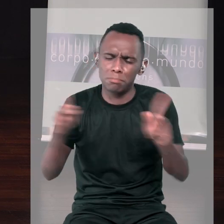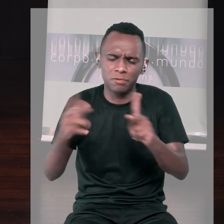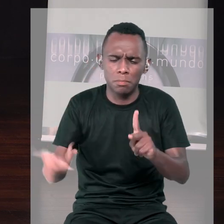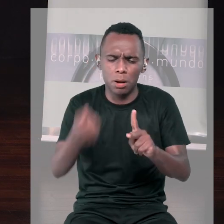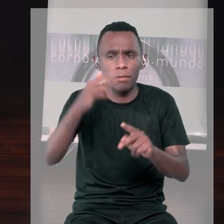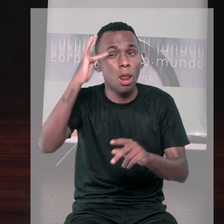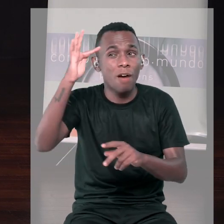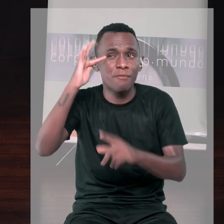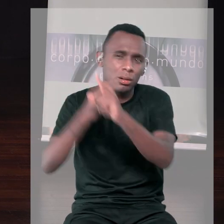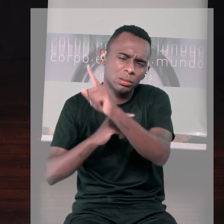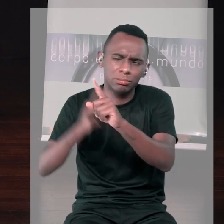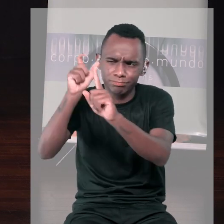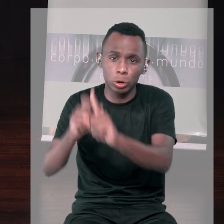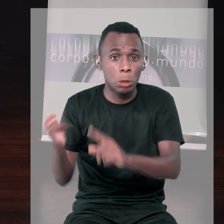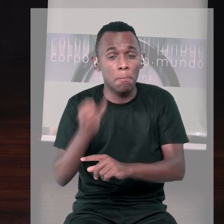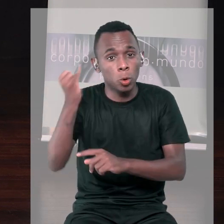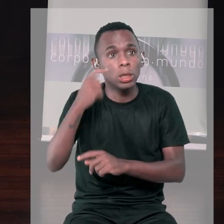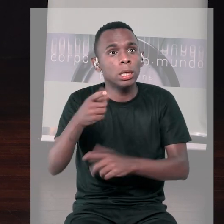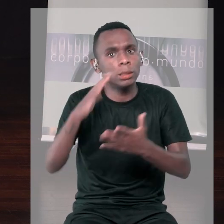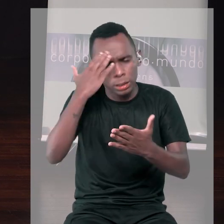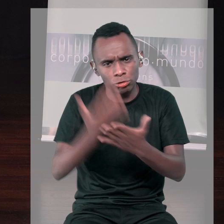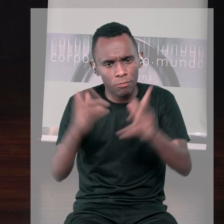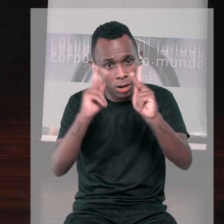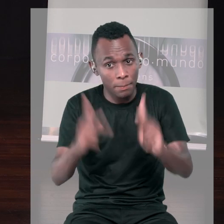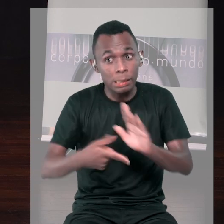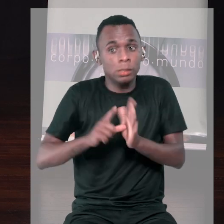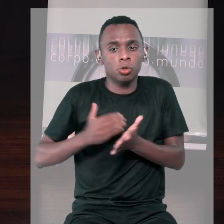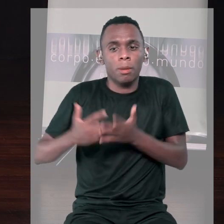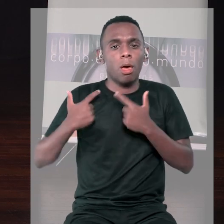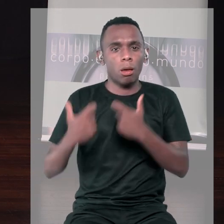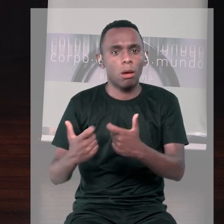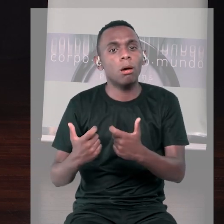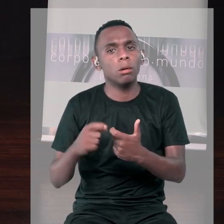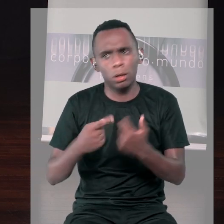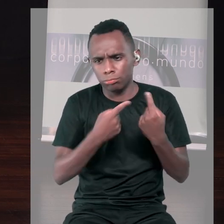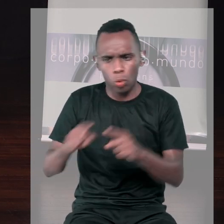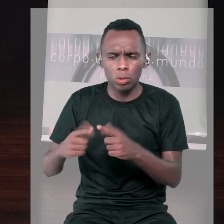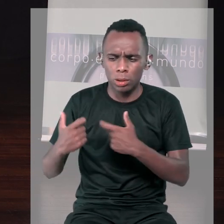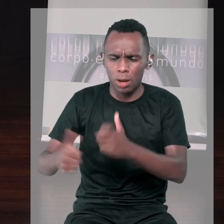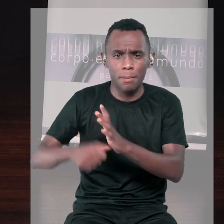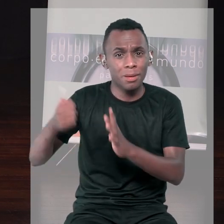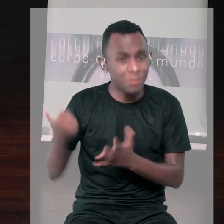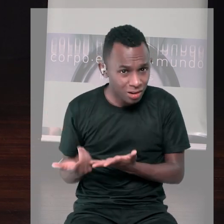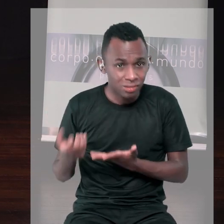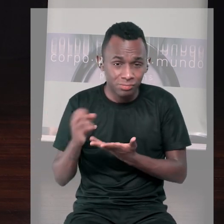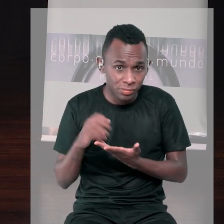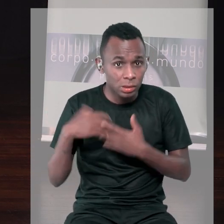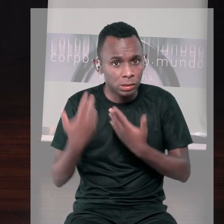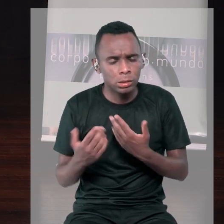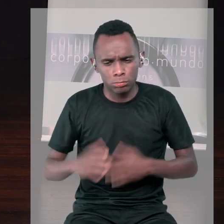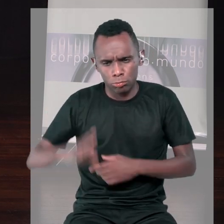muito interessante, porque ele era um pacifista já antes da guerra, era contra a Primeira Guerra e, no entanto, se alista como